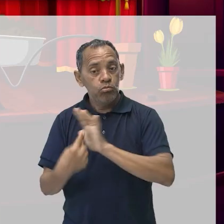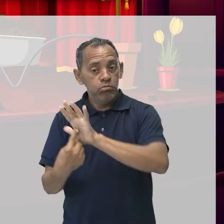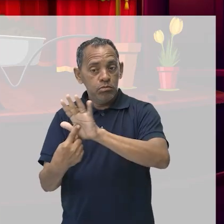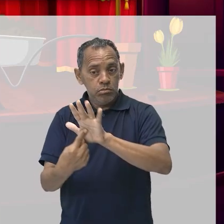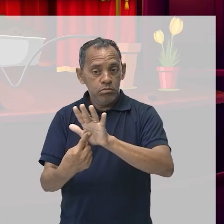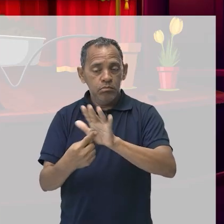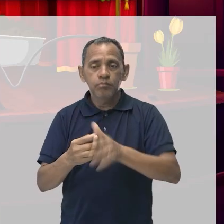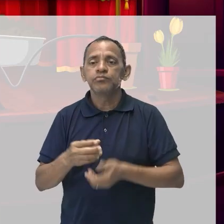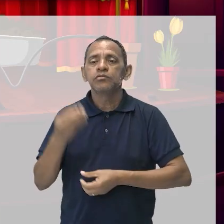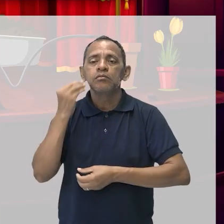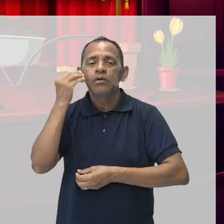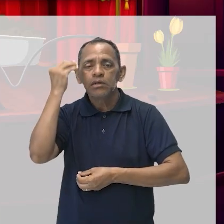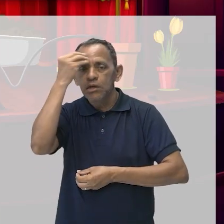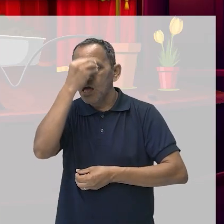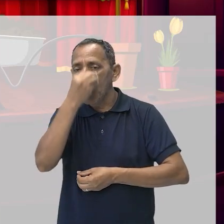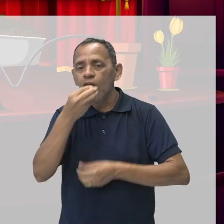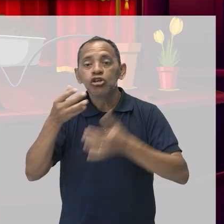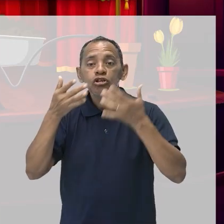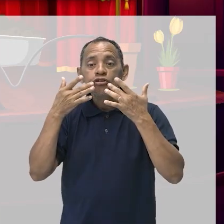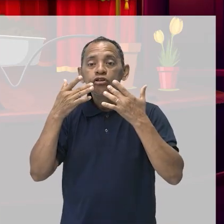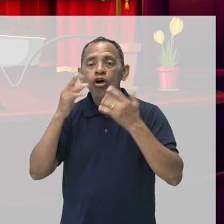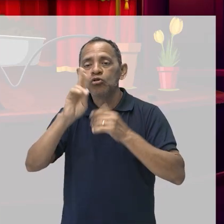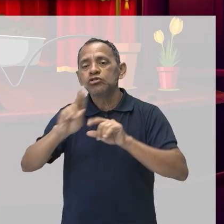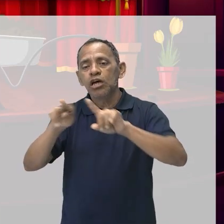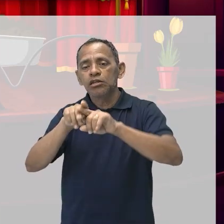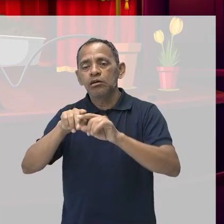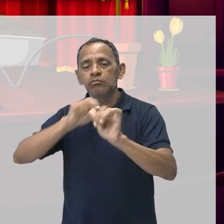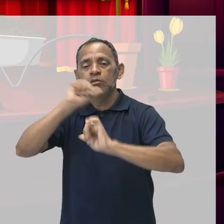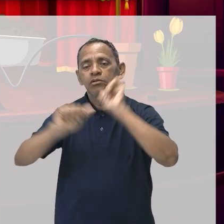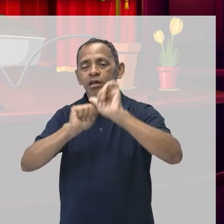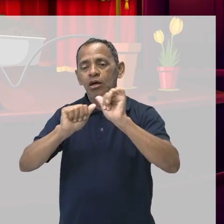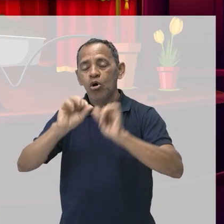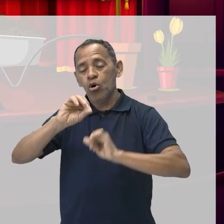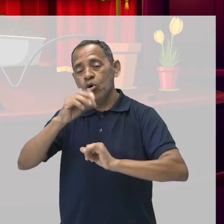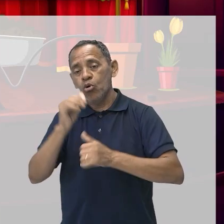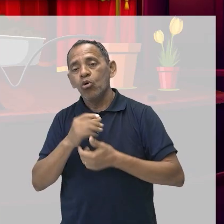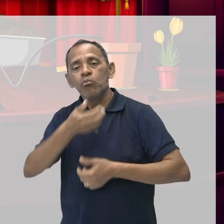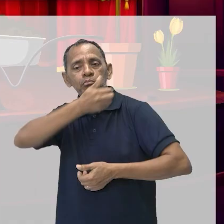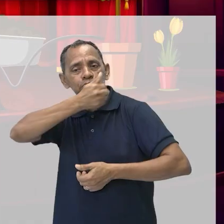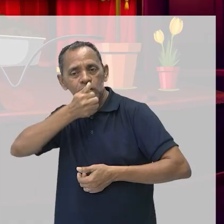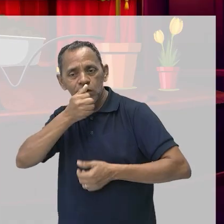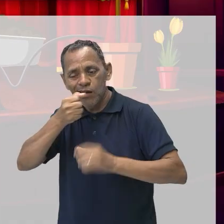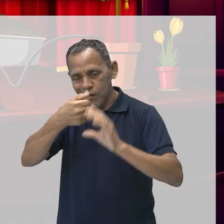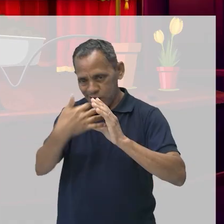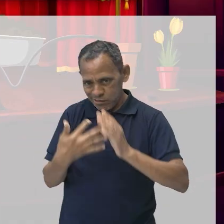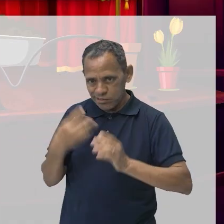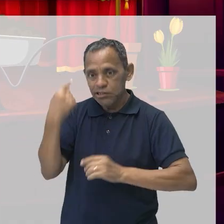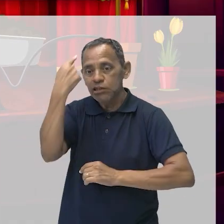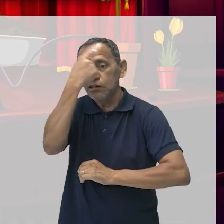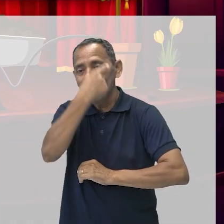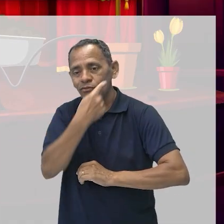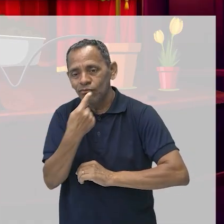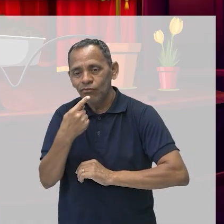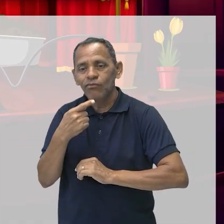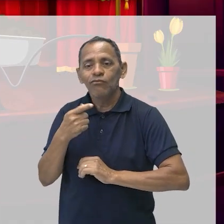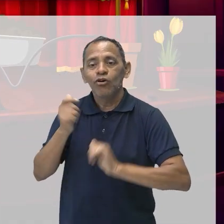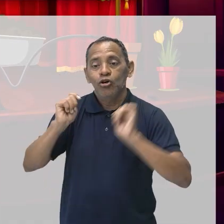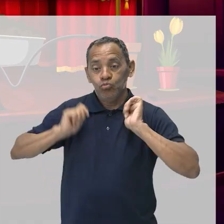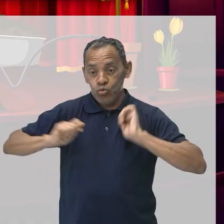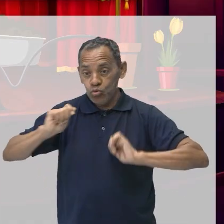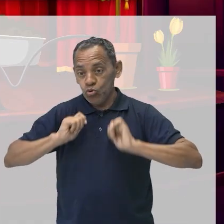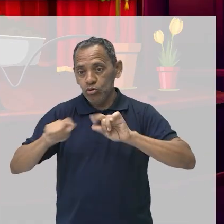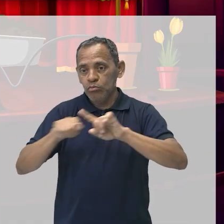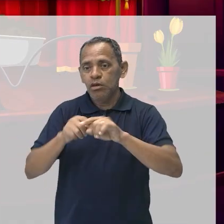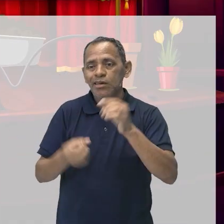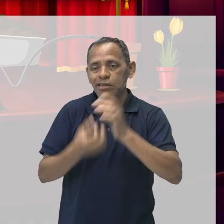A maquiagem teatral é usada para modificar ou realçar as características faciais do ator, ajudando a criar